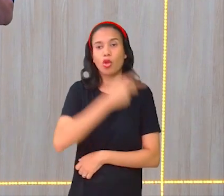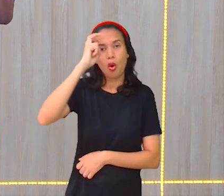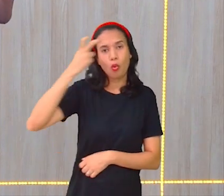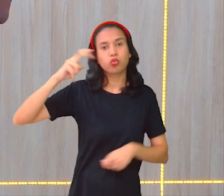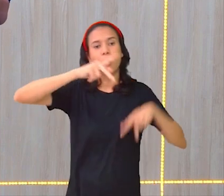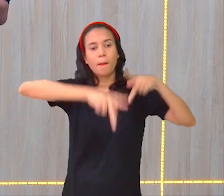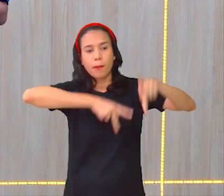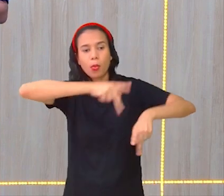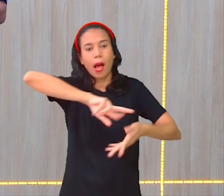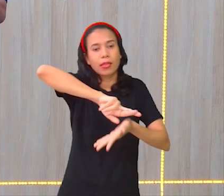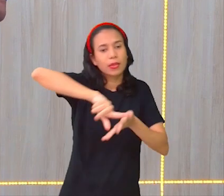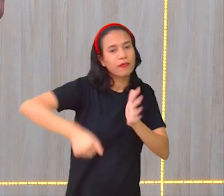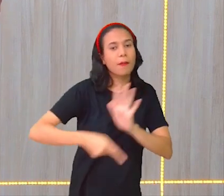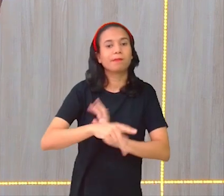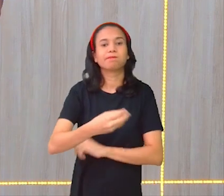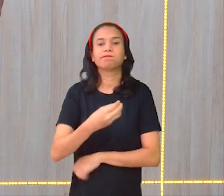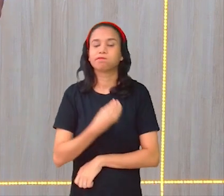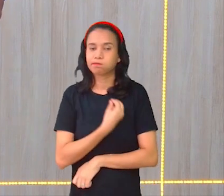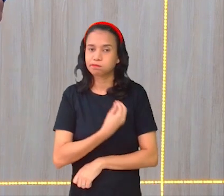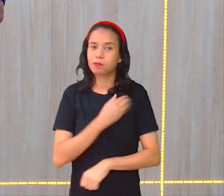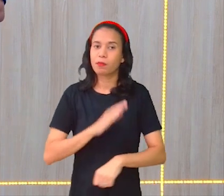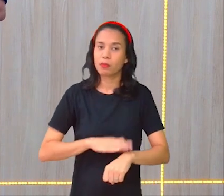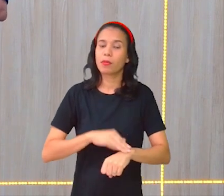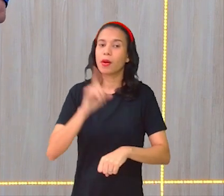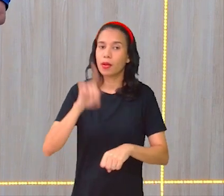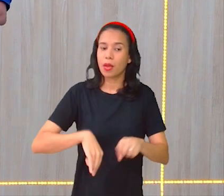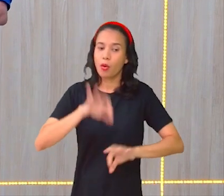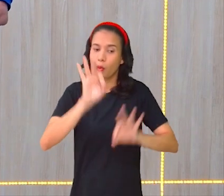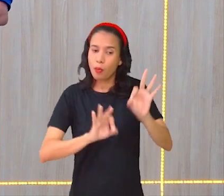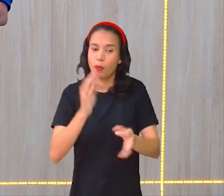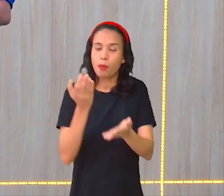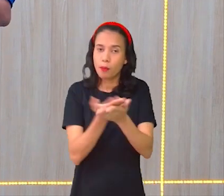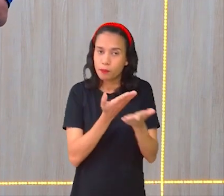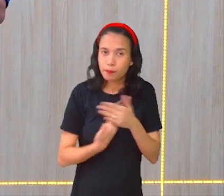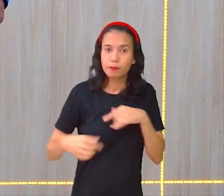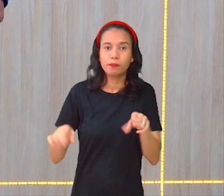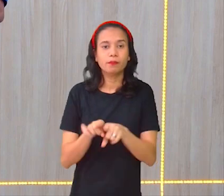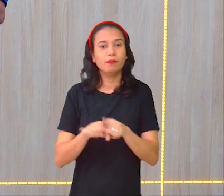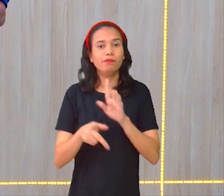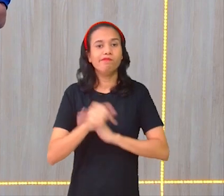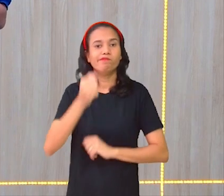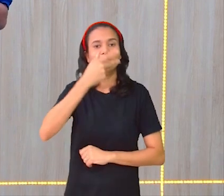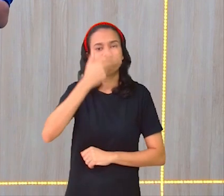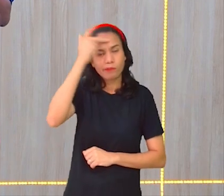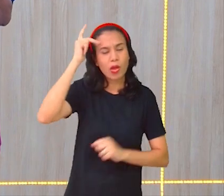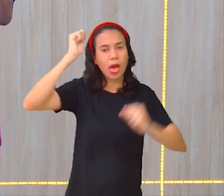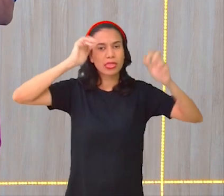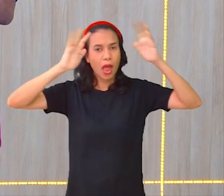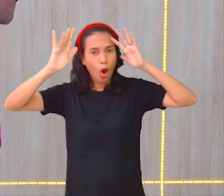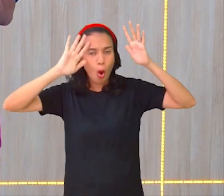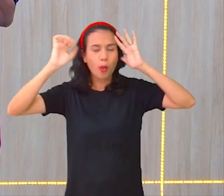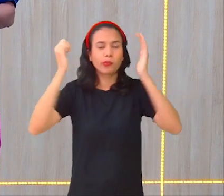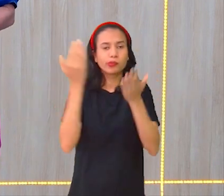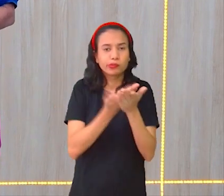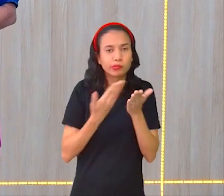outros momentos, né, e que isso é catalogado e estudado pelos teóricos, né, as pessoas que